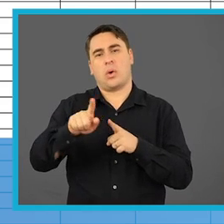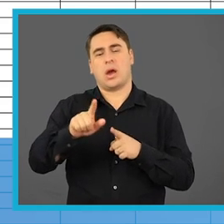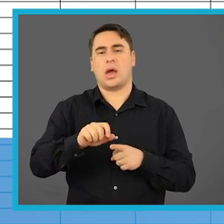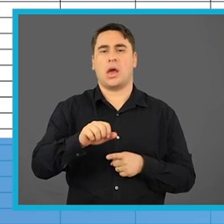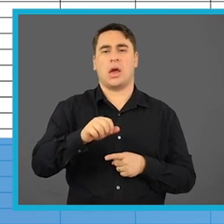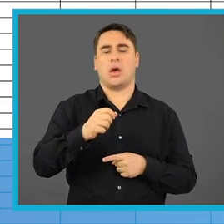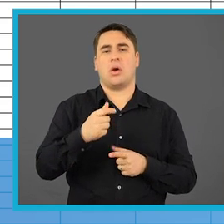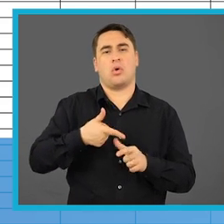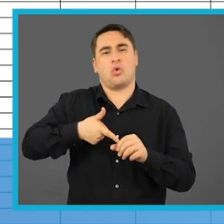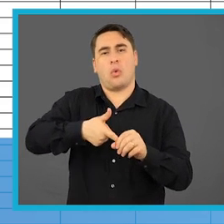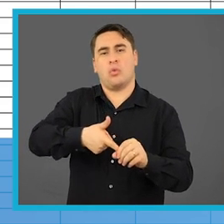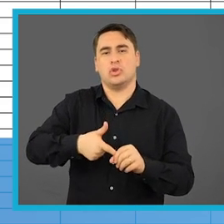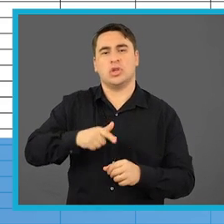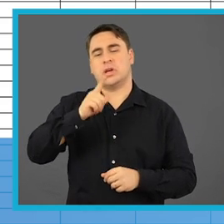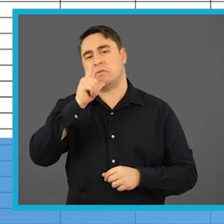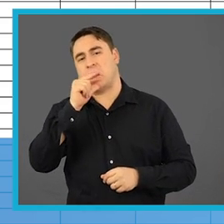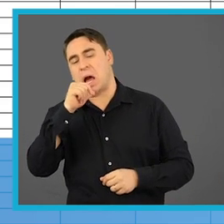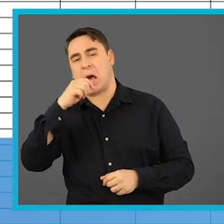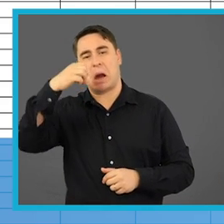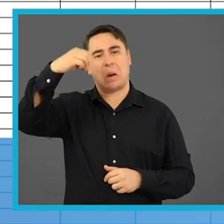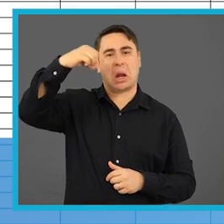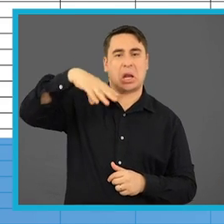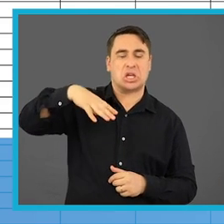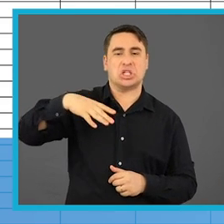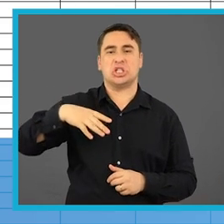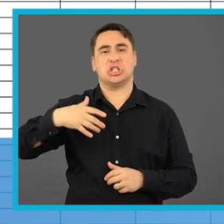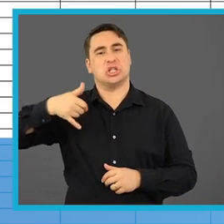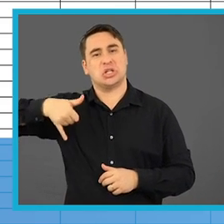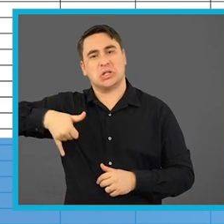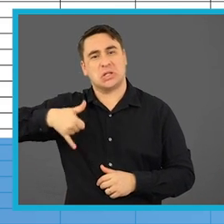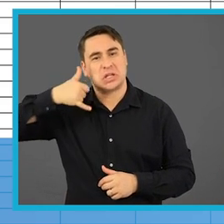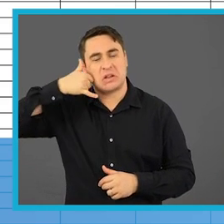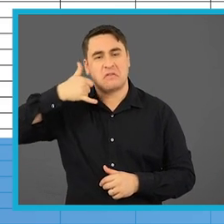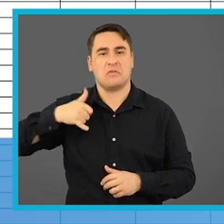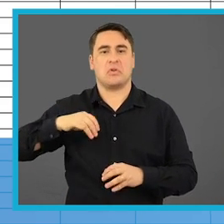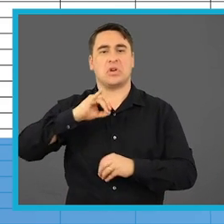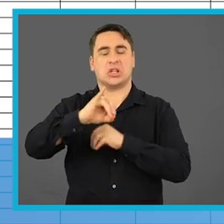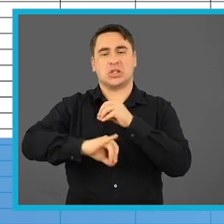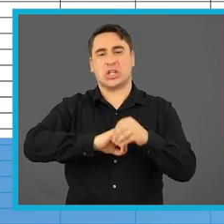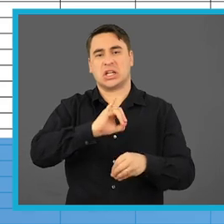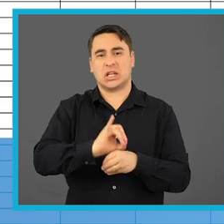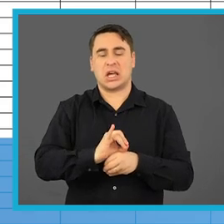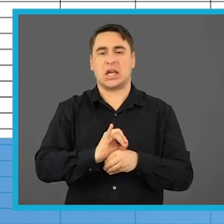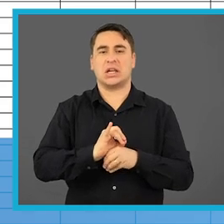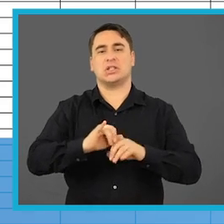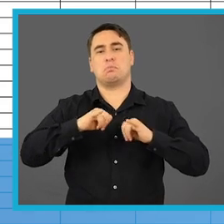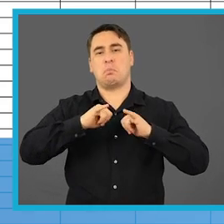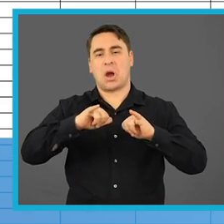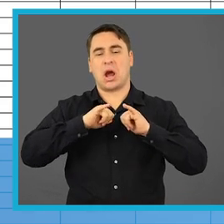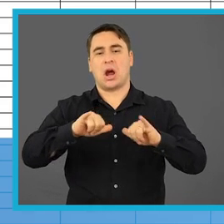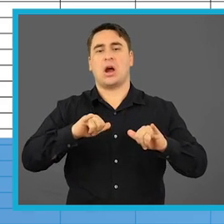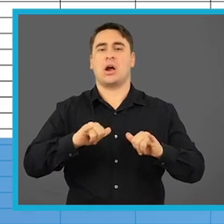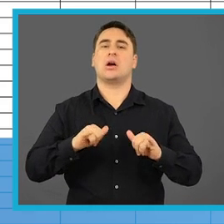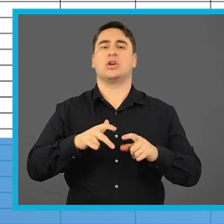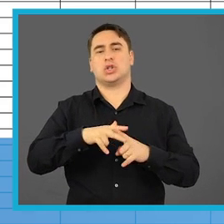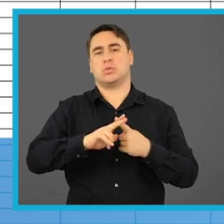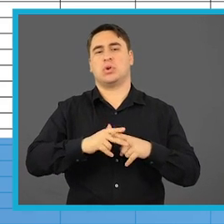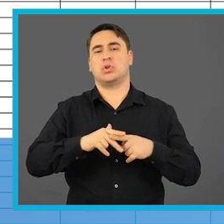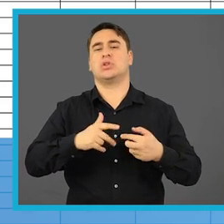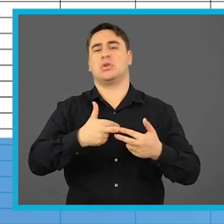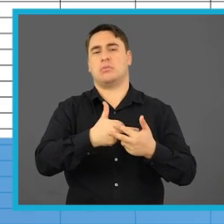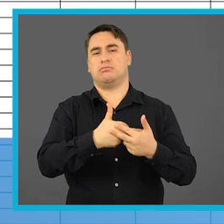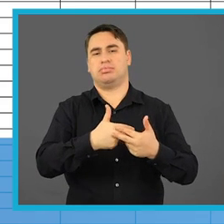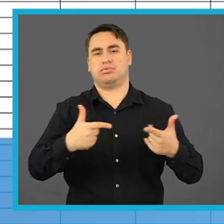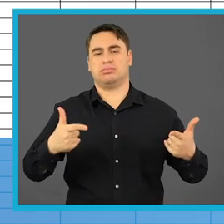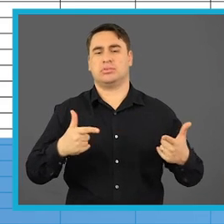aluguel IPTU, combustível, água, energia, internet, marketing, telefone, frete, contador, manutenção de